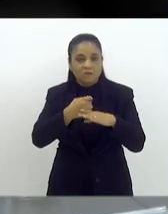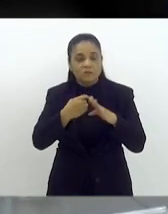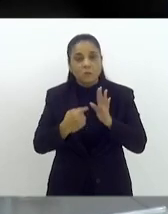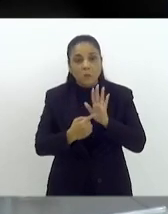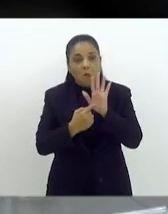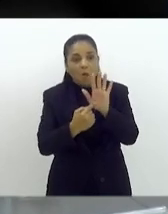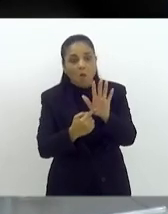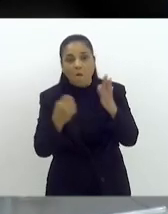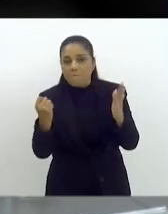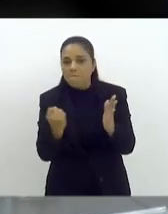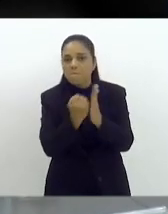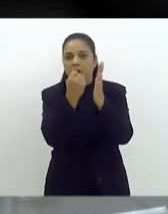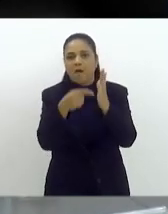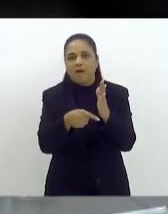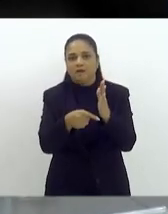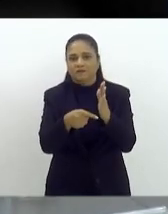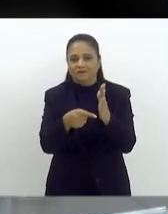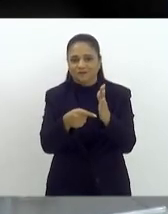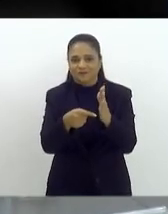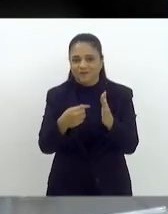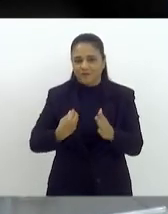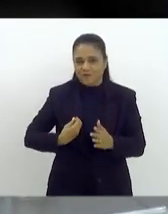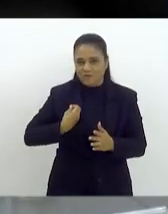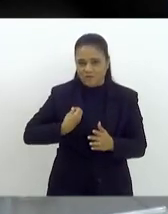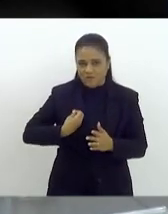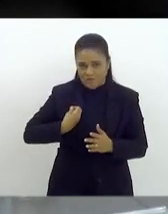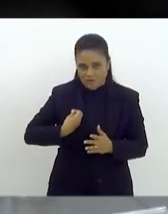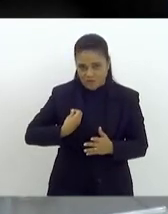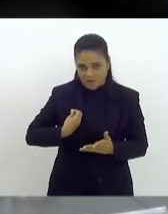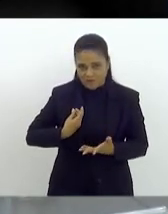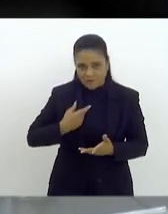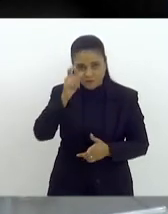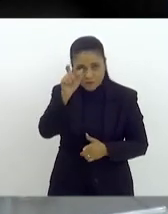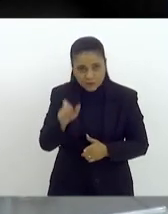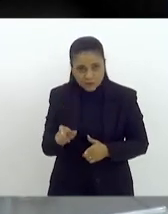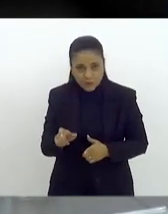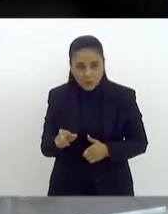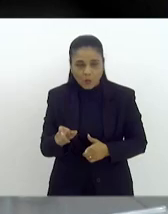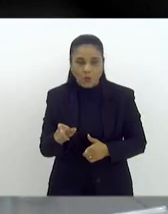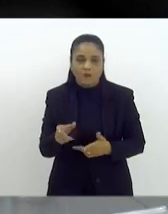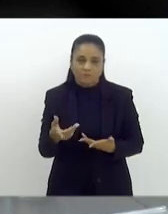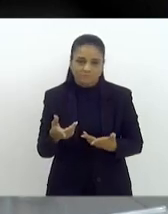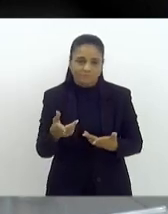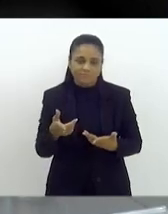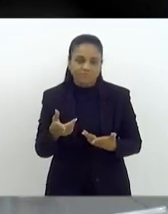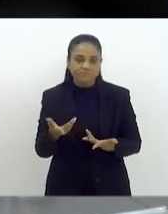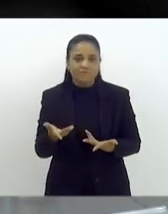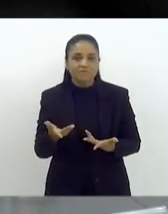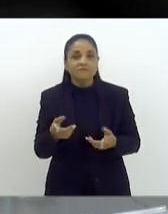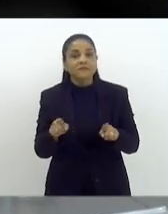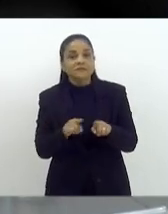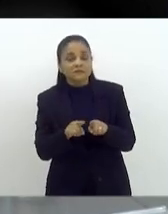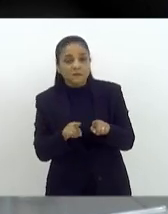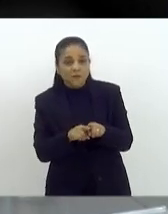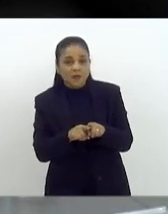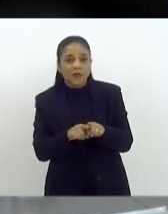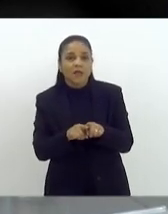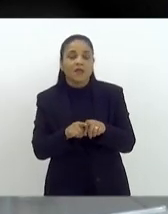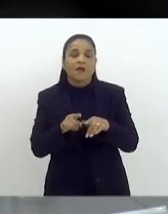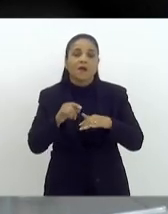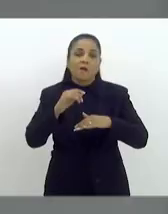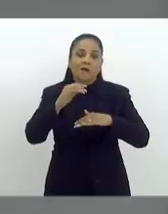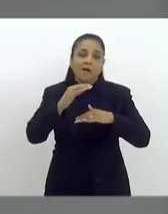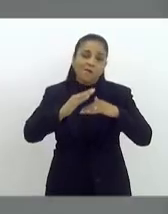não apenas no que concerne o desdobramento pessoal daquela pessoa mas também a parte